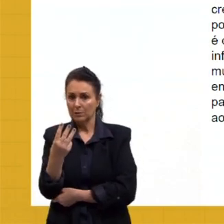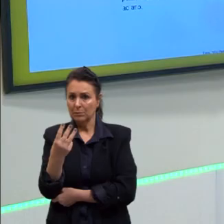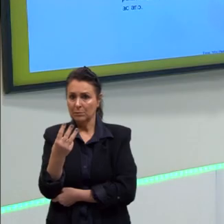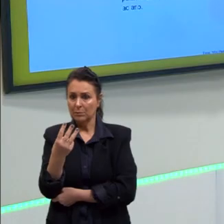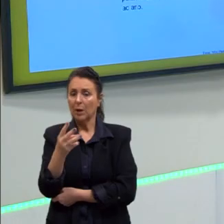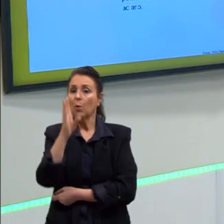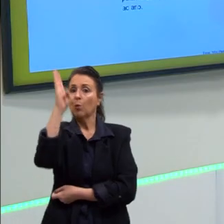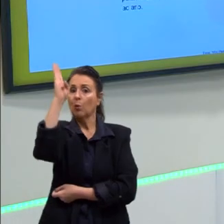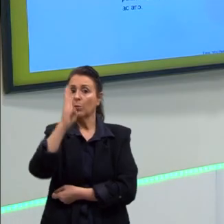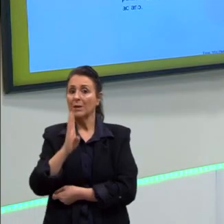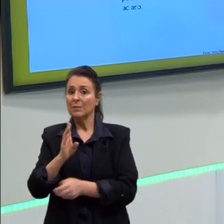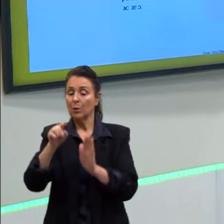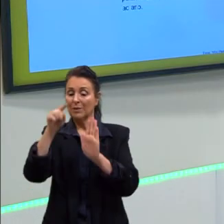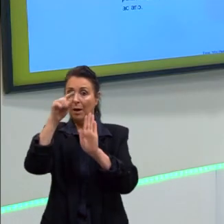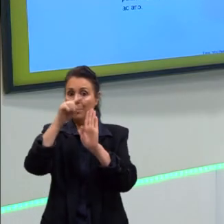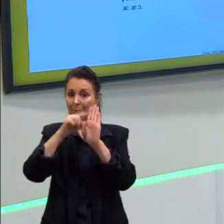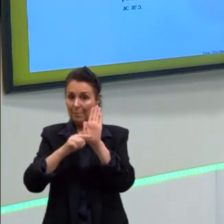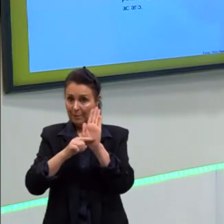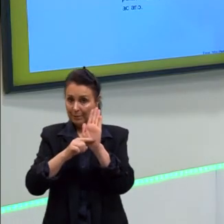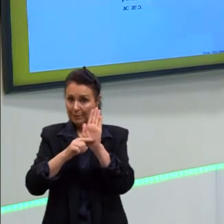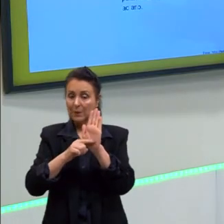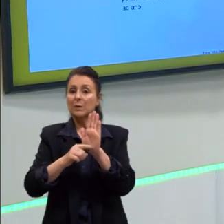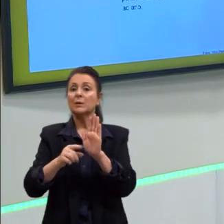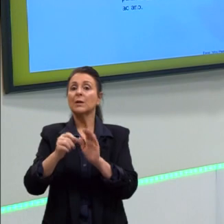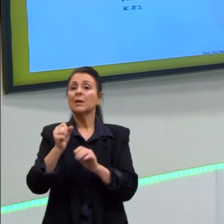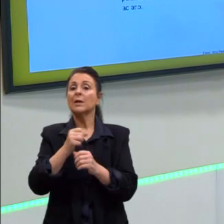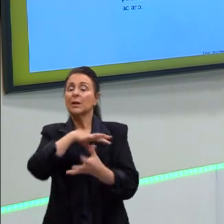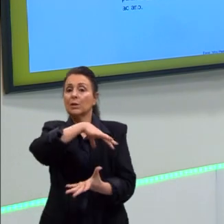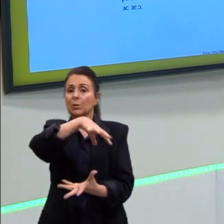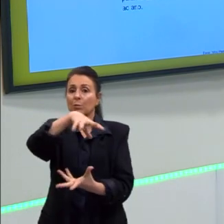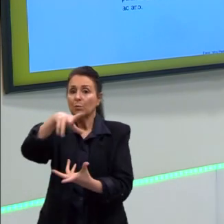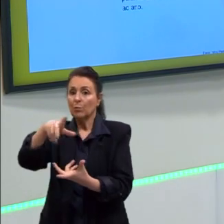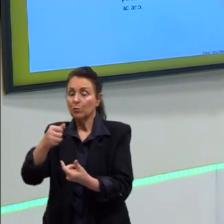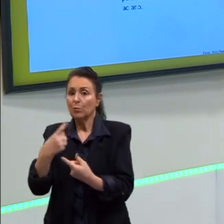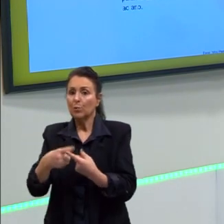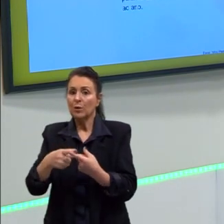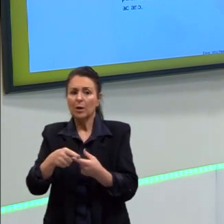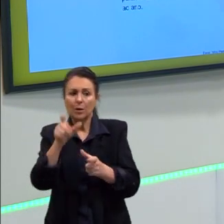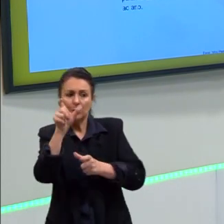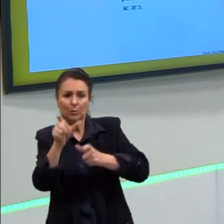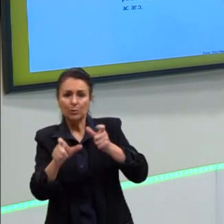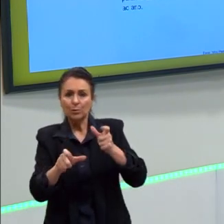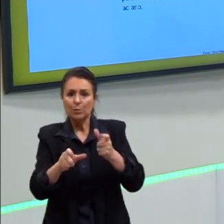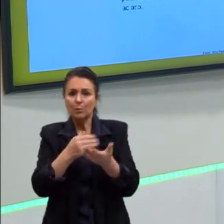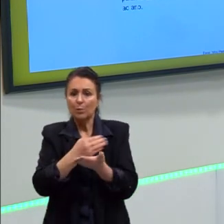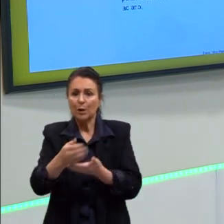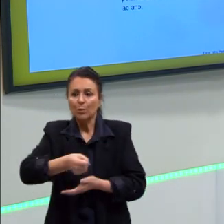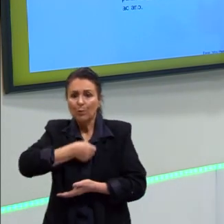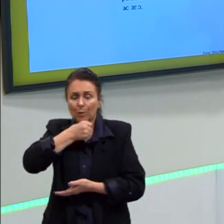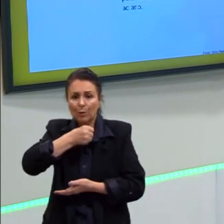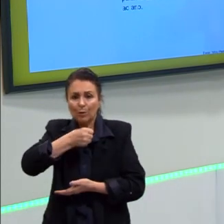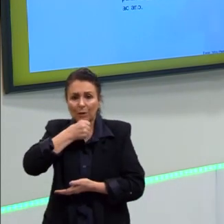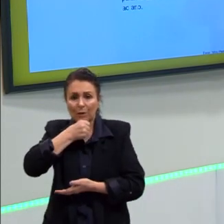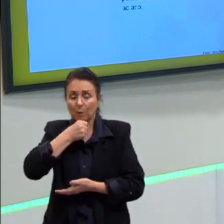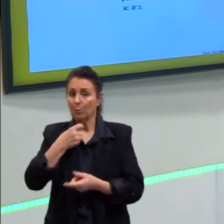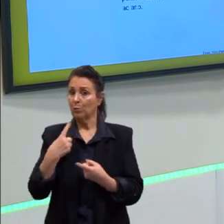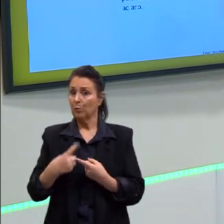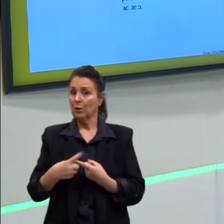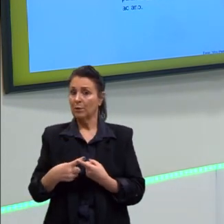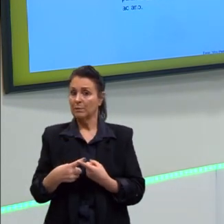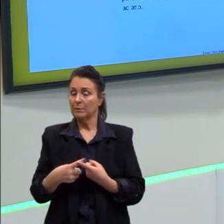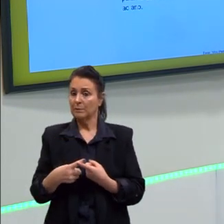estamos abaixo da taxa mundial do nós estamos tendo esse envelhecimento da nossa população está a gurizada n fatores